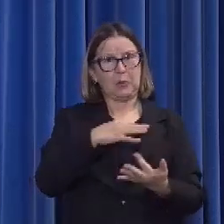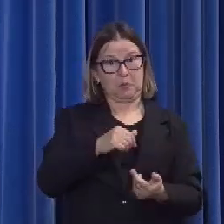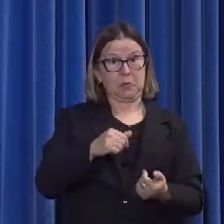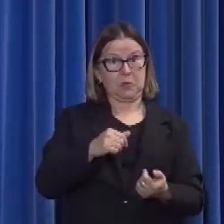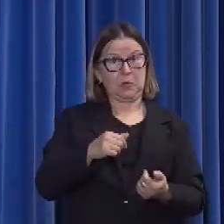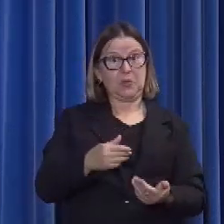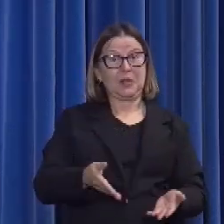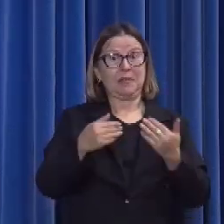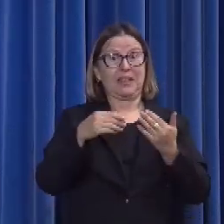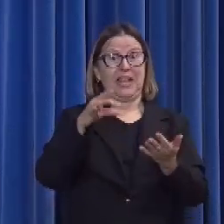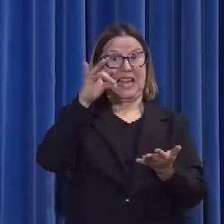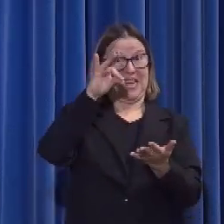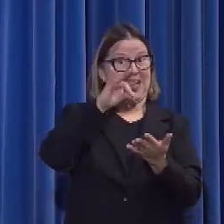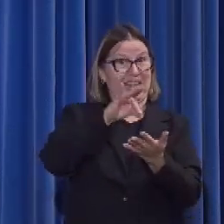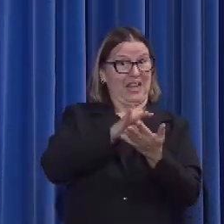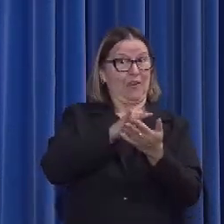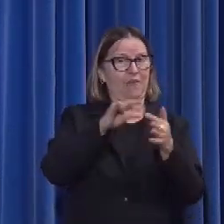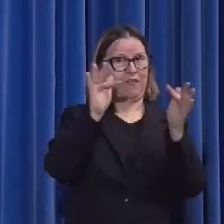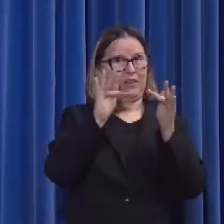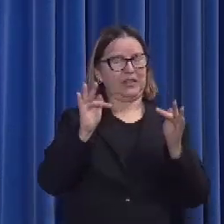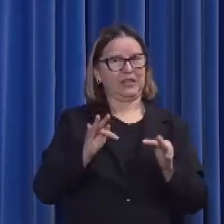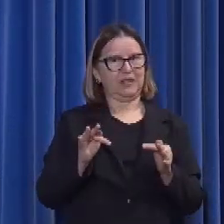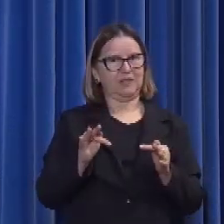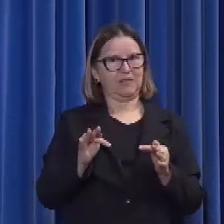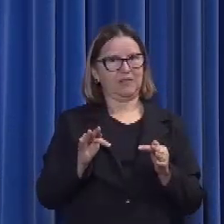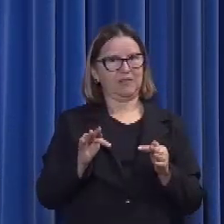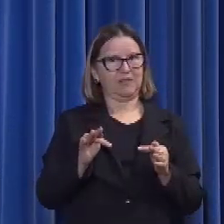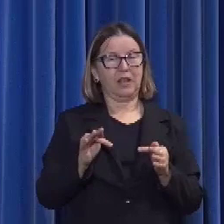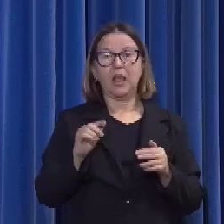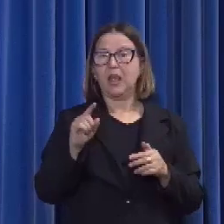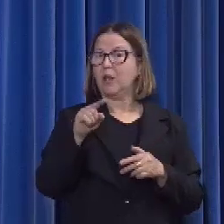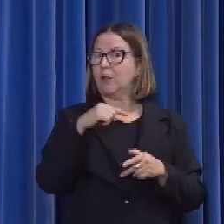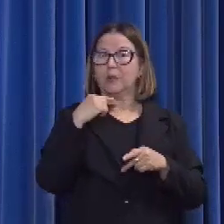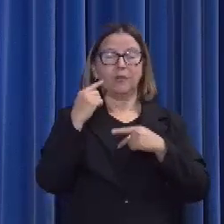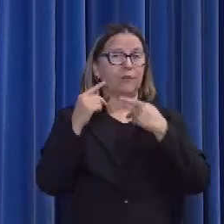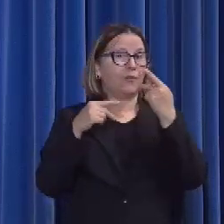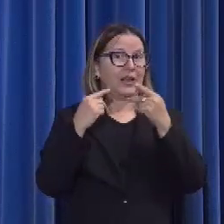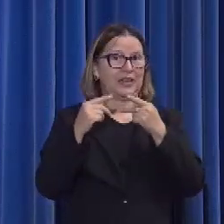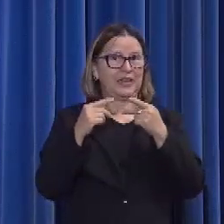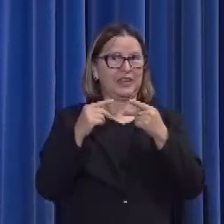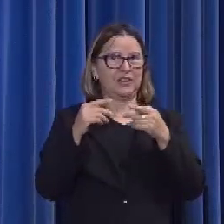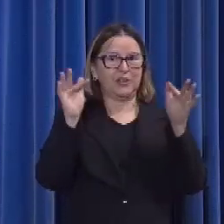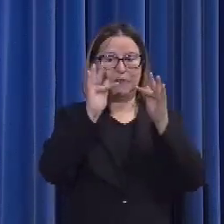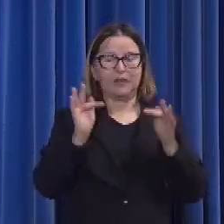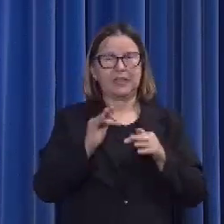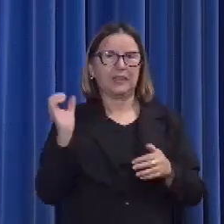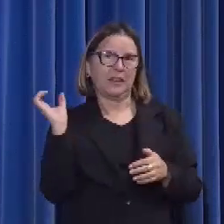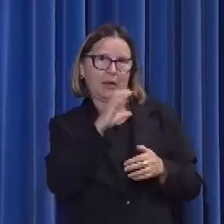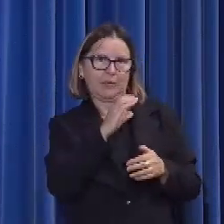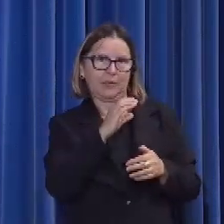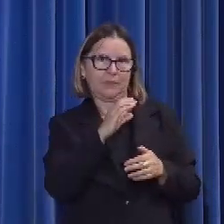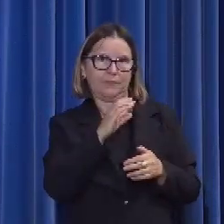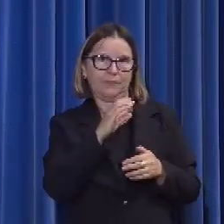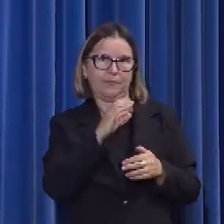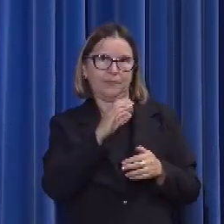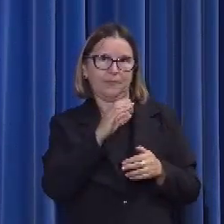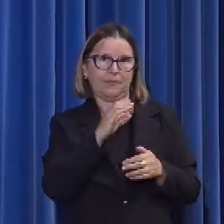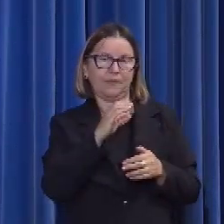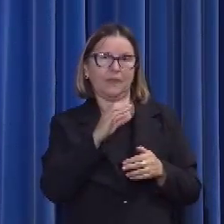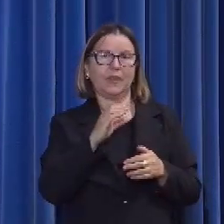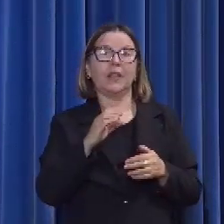de felicidade transitória, não estou falando de felicidade passageira, eu estou falando de felicidade